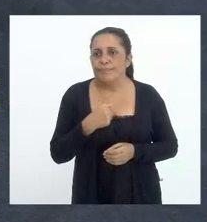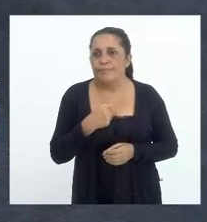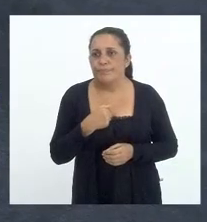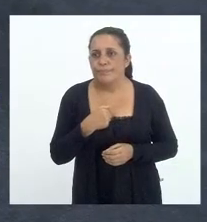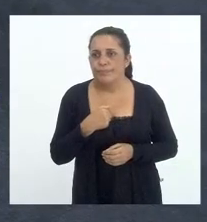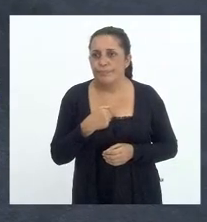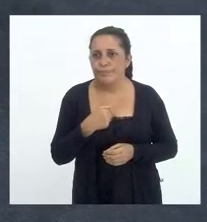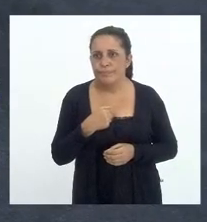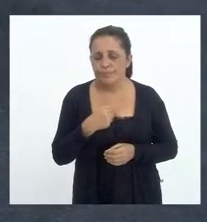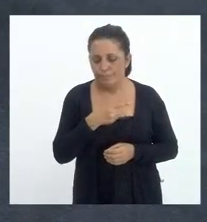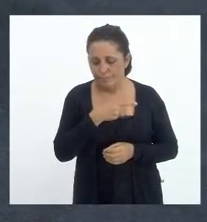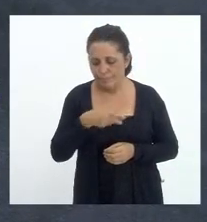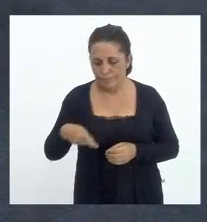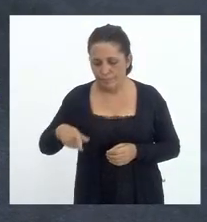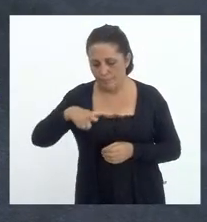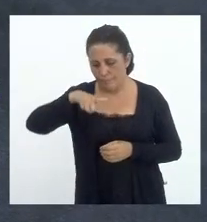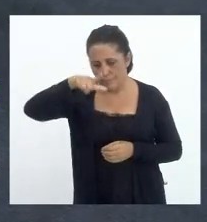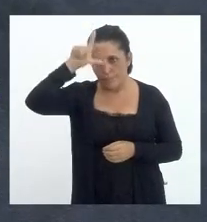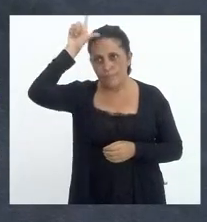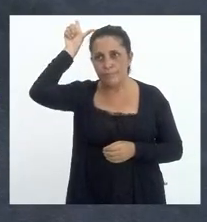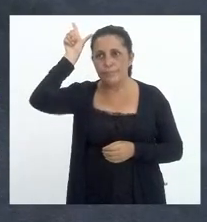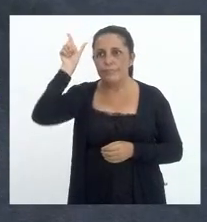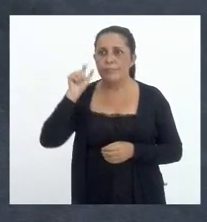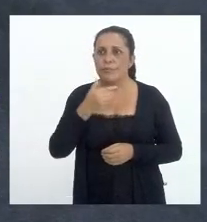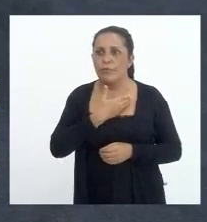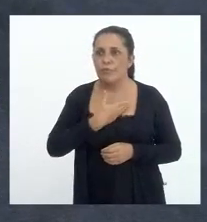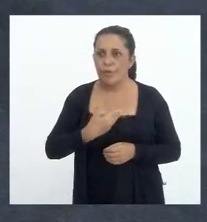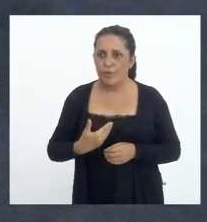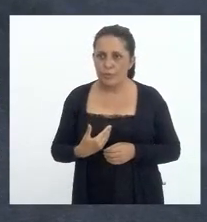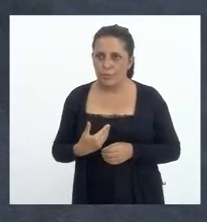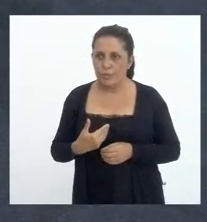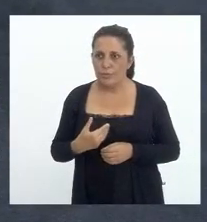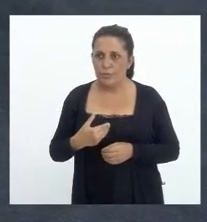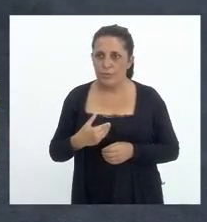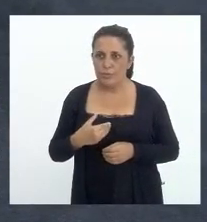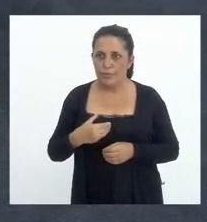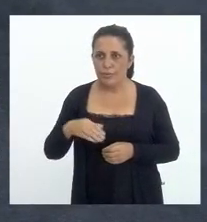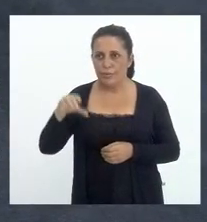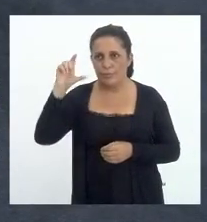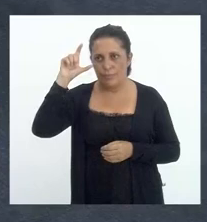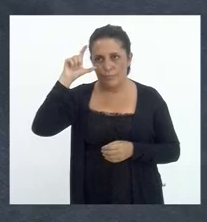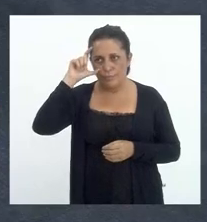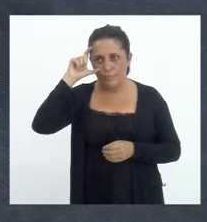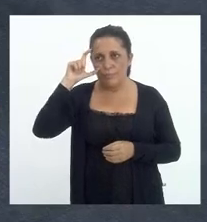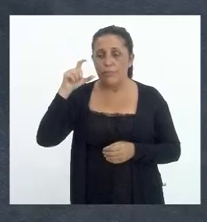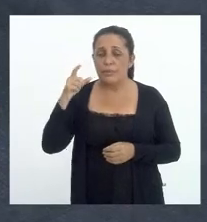Presidente Luiz Paulo, o governador Cláudio Castro me atendia mais.